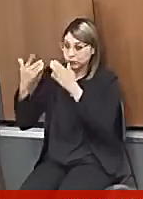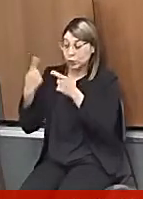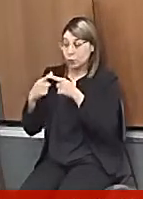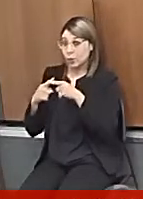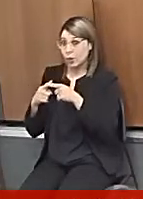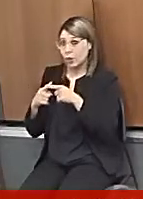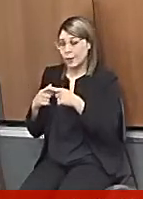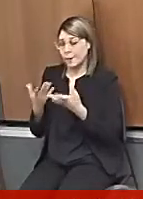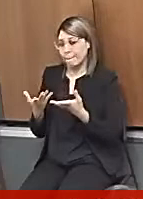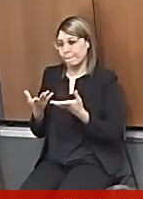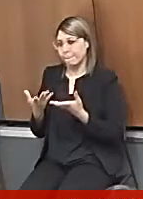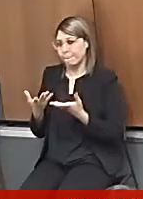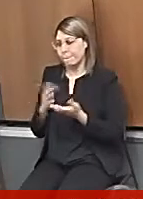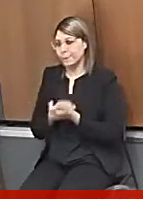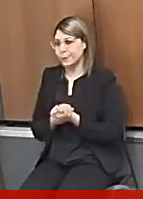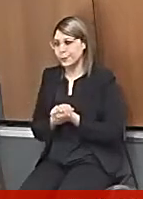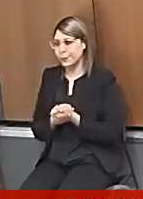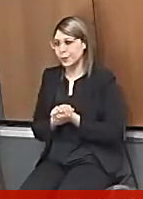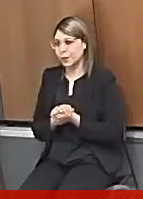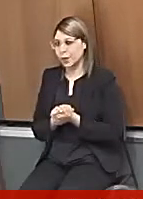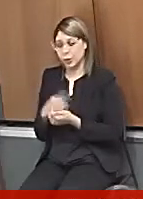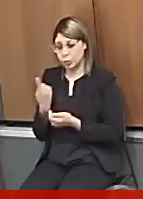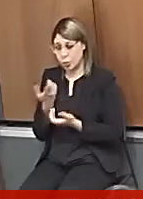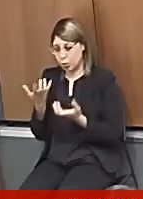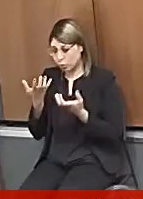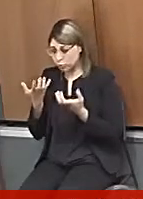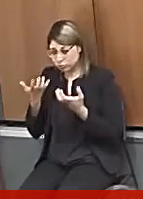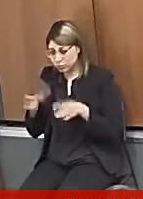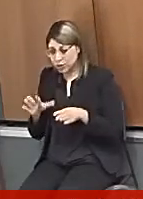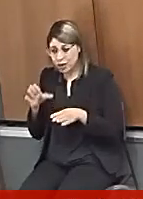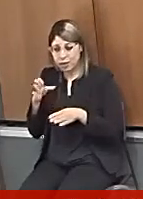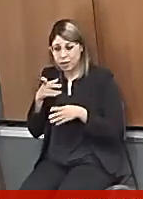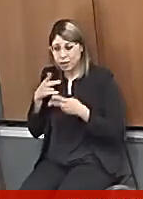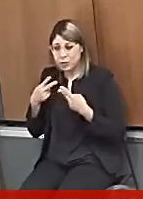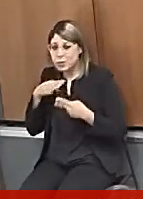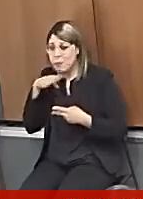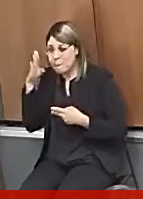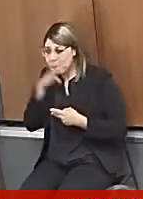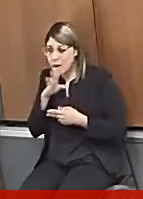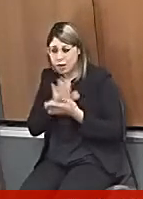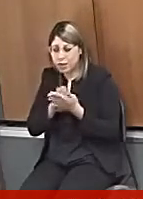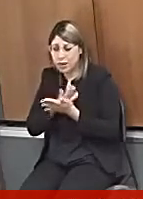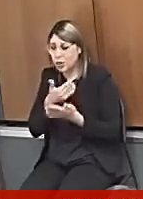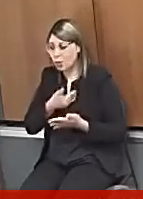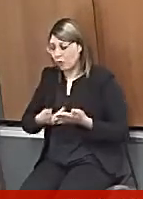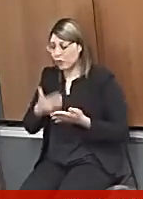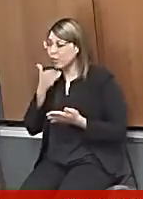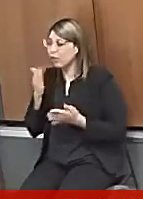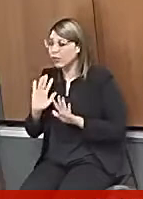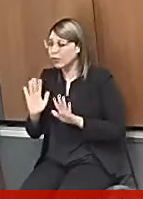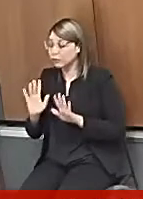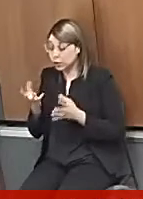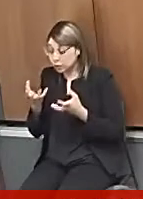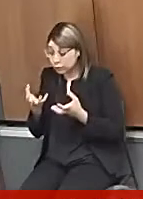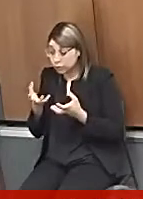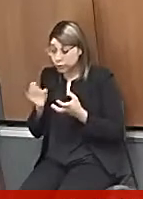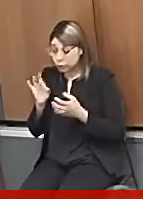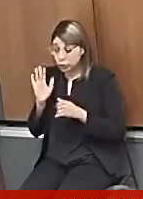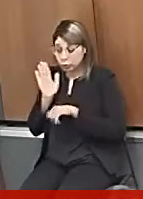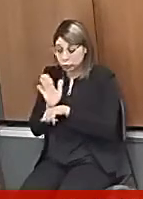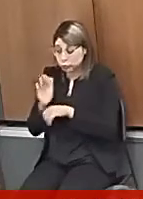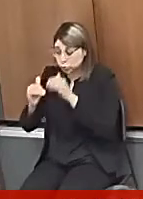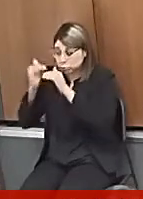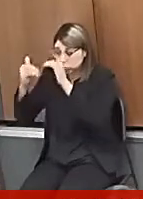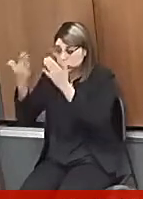não quer né mal nenhum para nenhuma andré nenhum governo então se a gente quer juntar essas construções